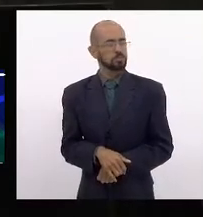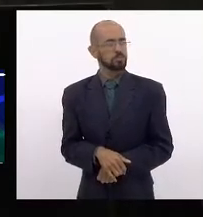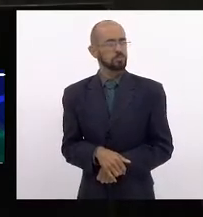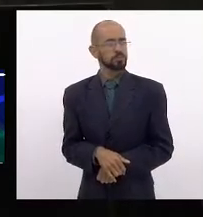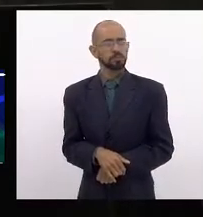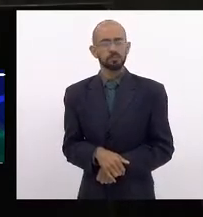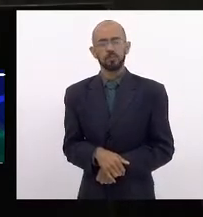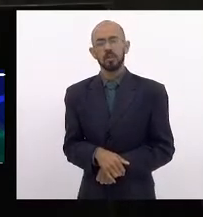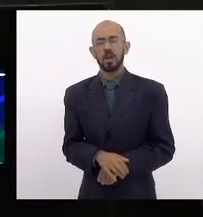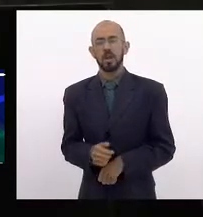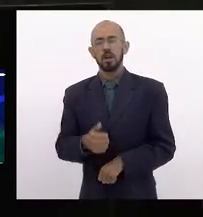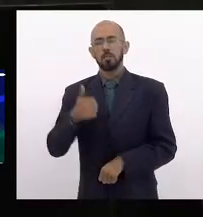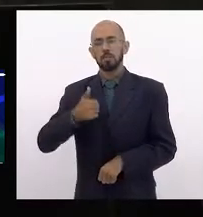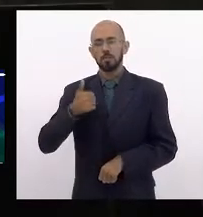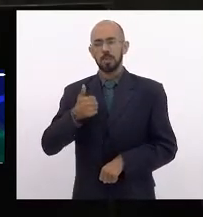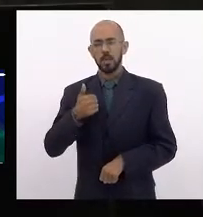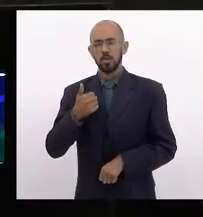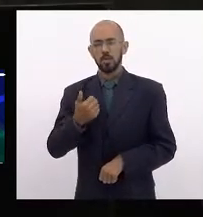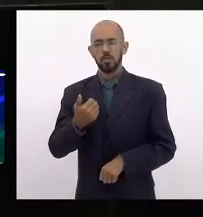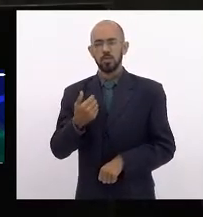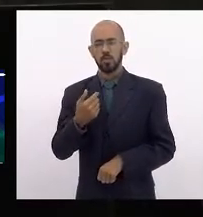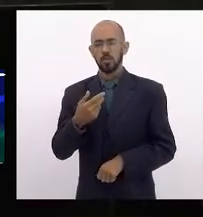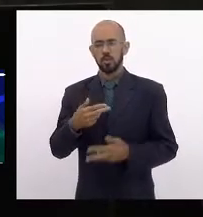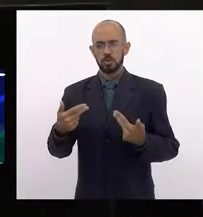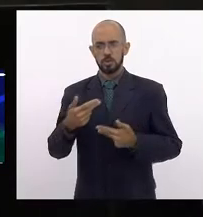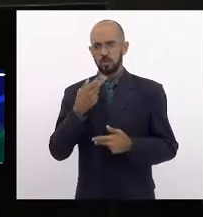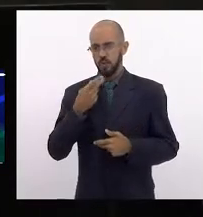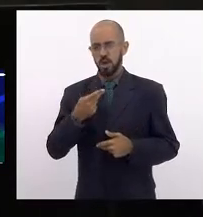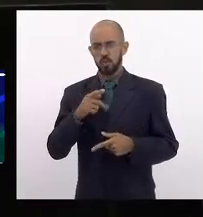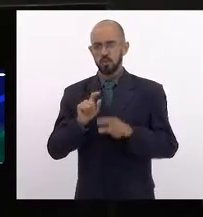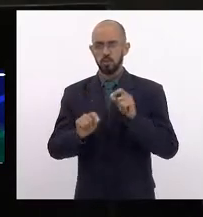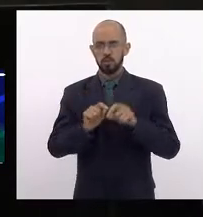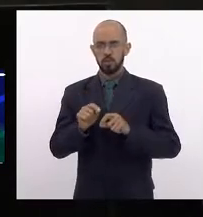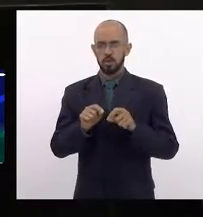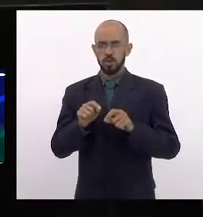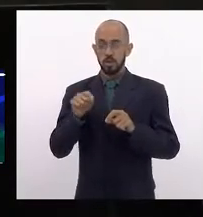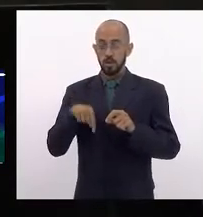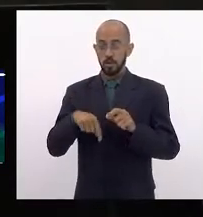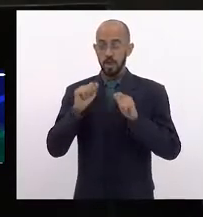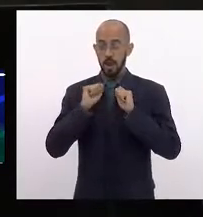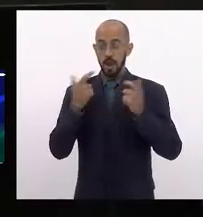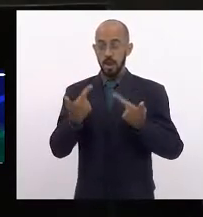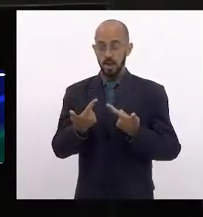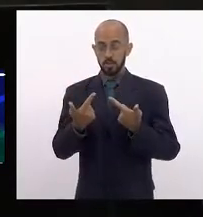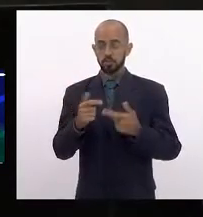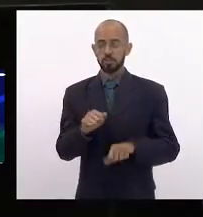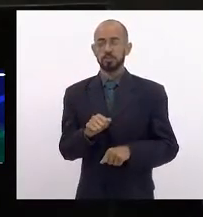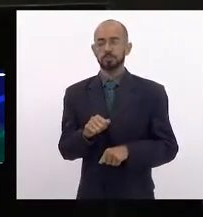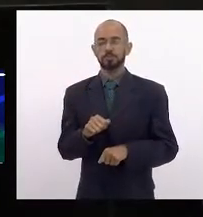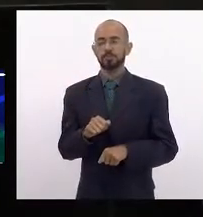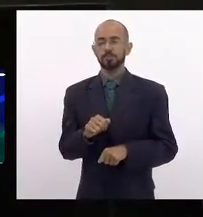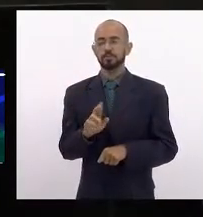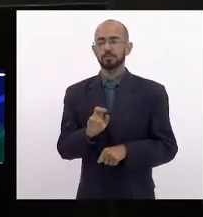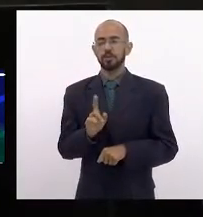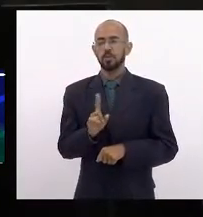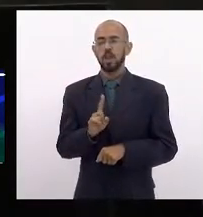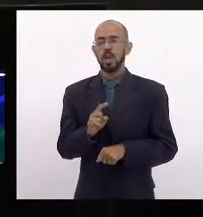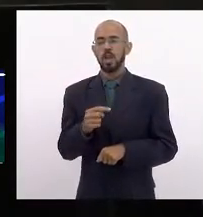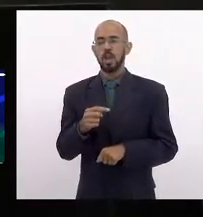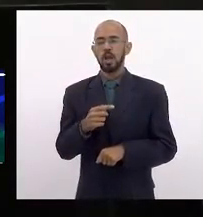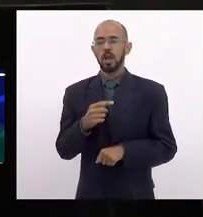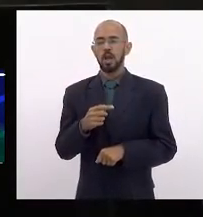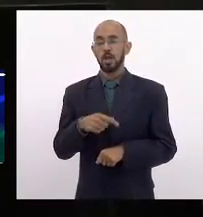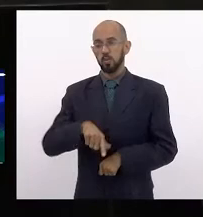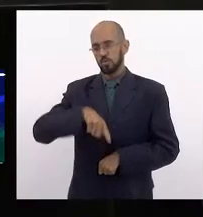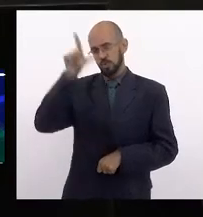a primeira questão que eu coloco é que esta casa Legislativa não foi Deputado Luiz